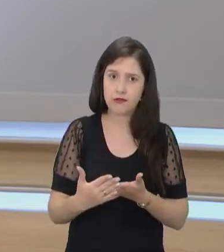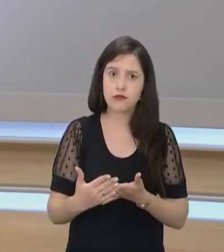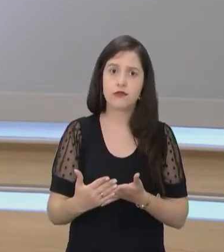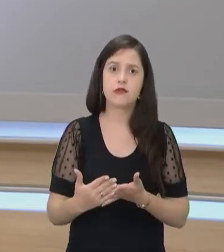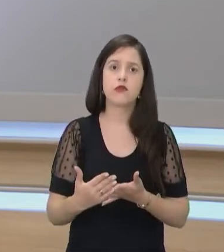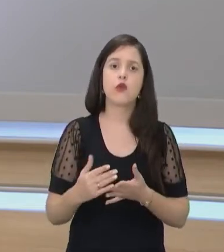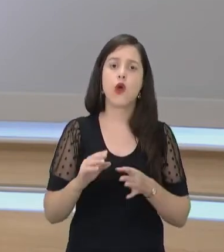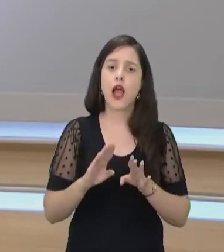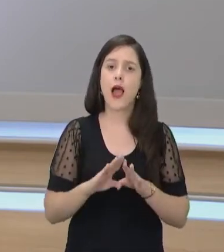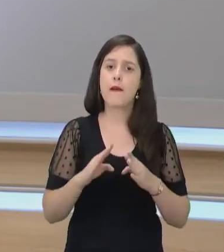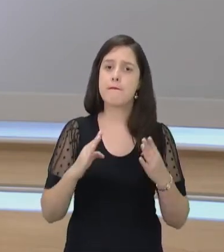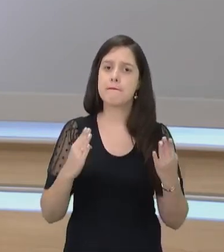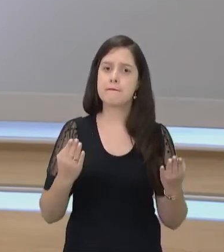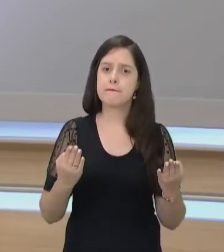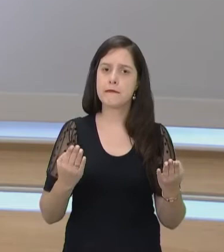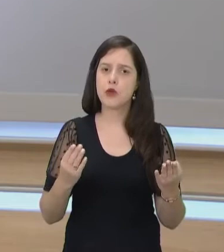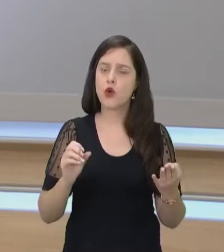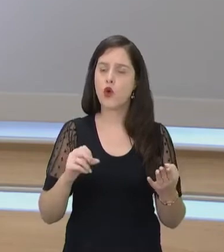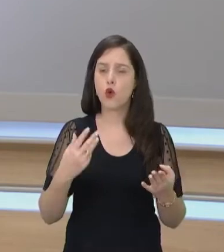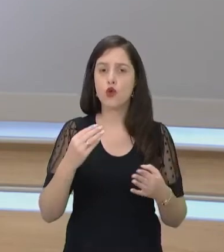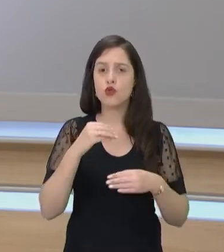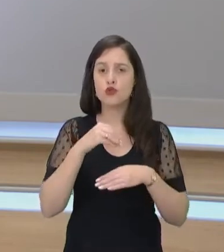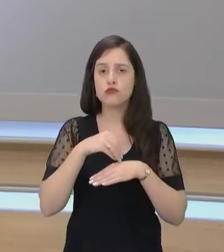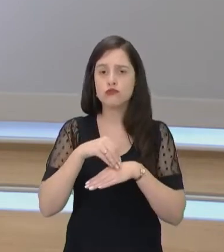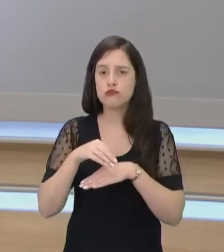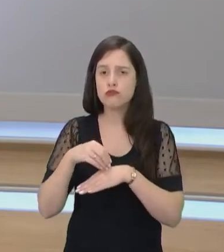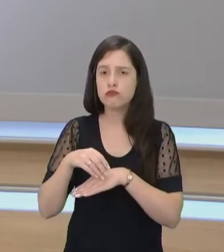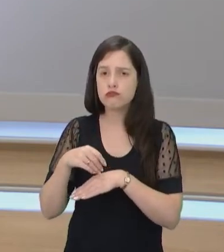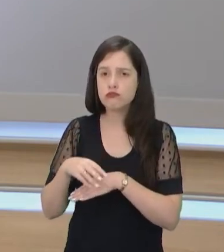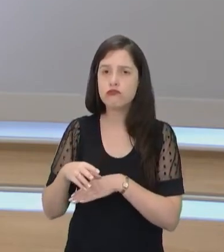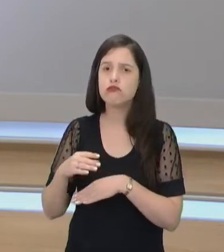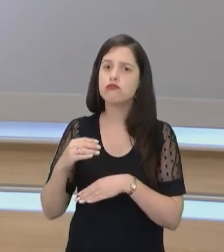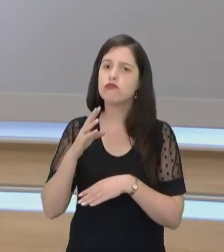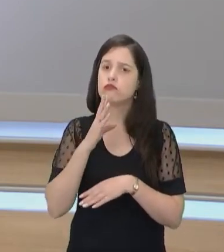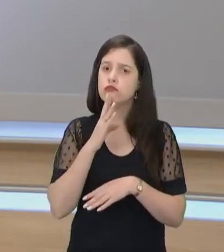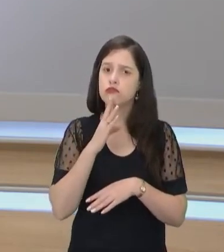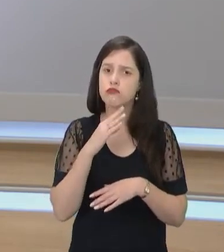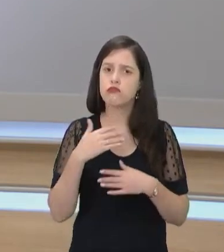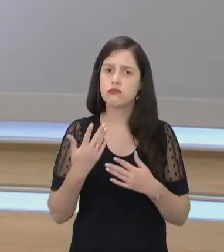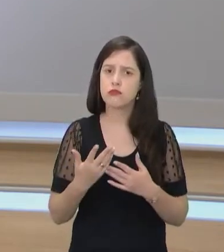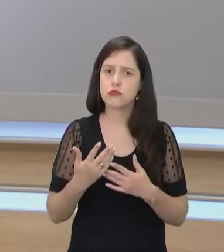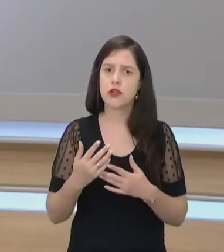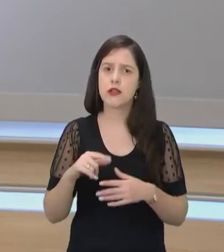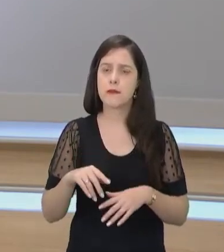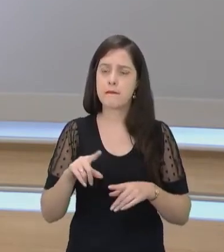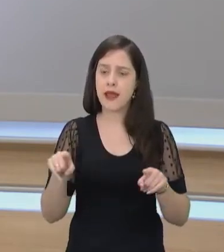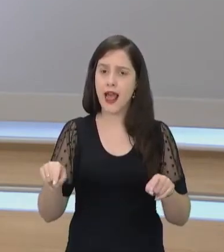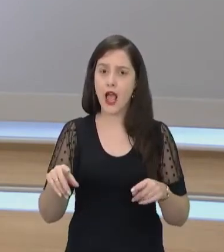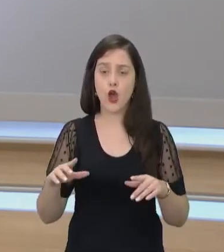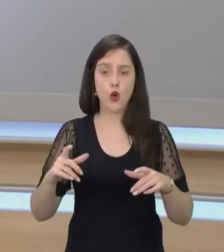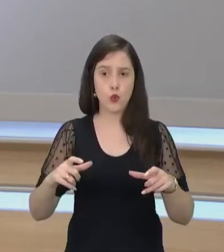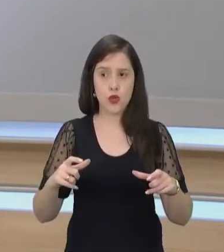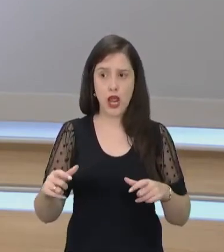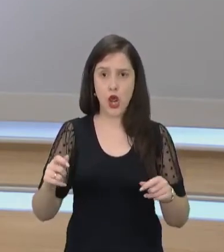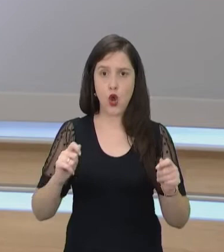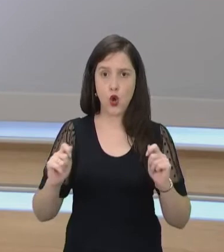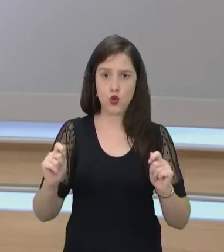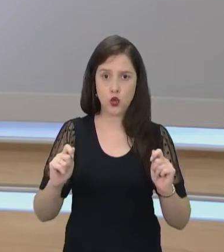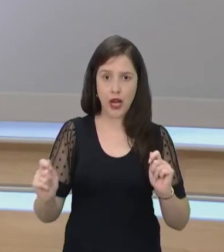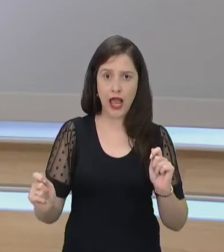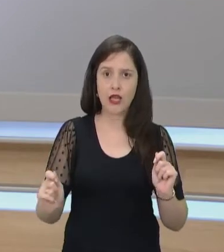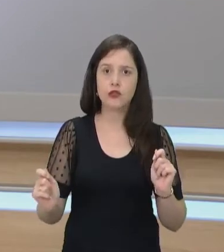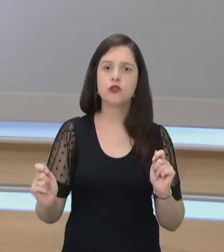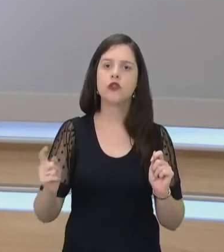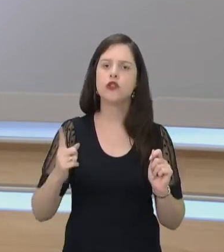aberto como os lixões, né? Os lixões que a gente conhece. Os lixões controlados, a gente também conhece como aterros controlados,